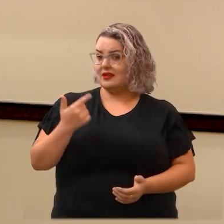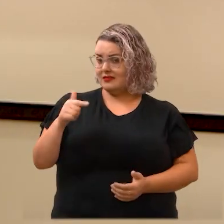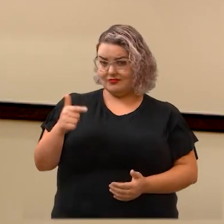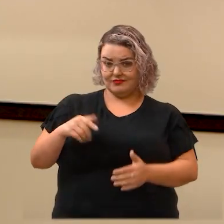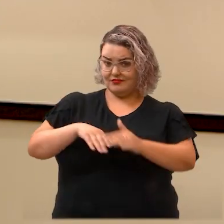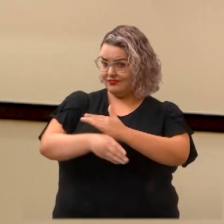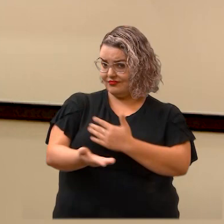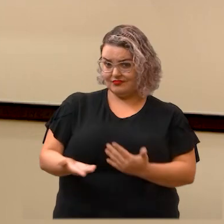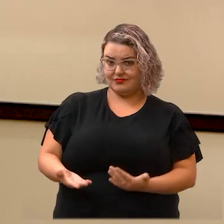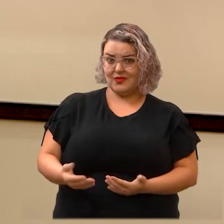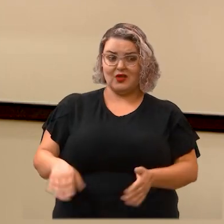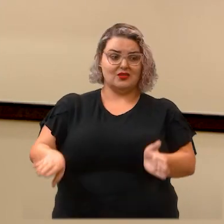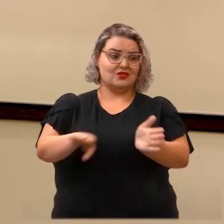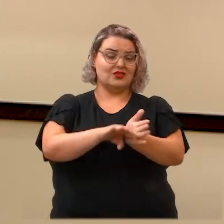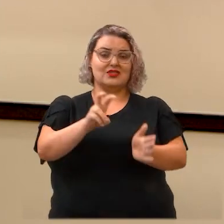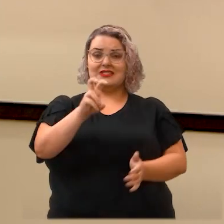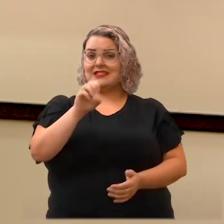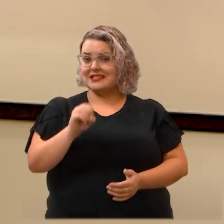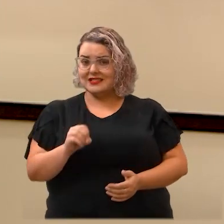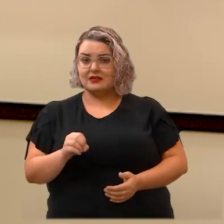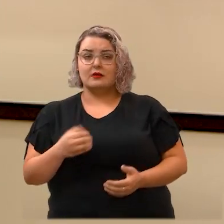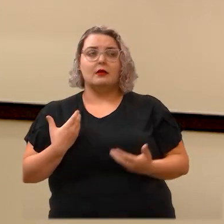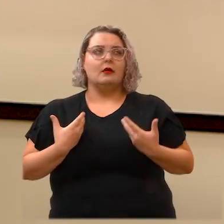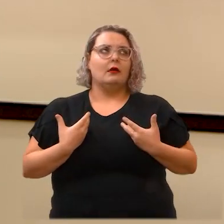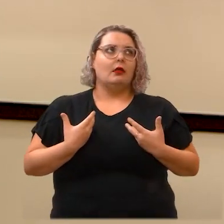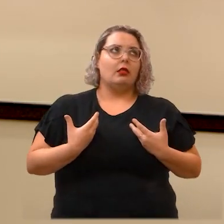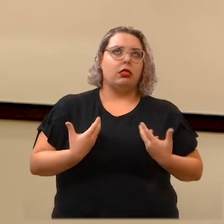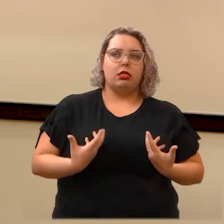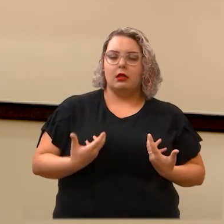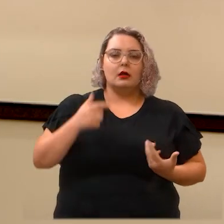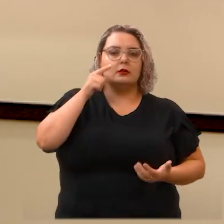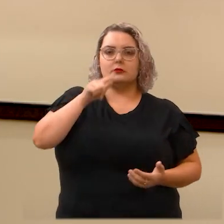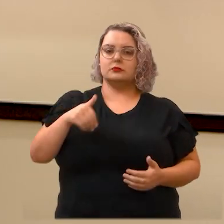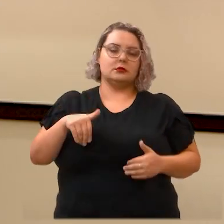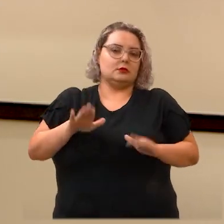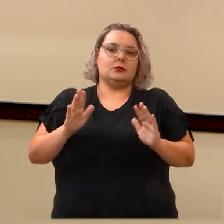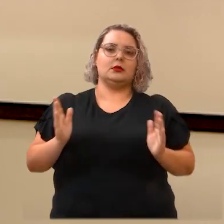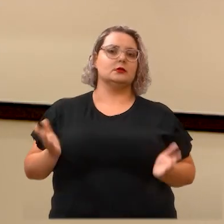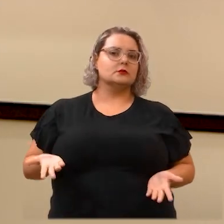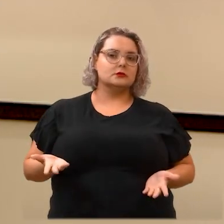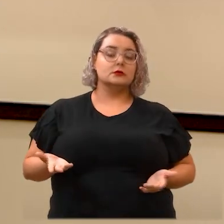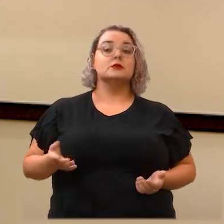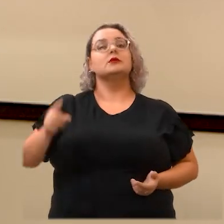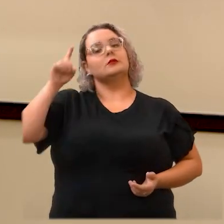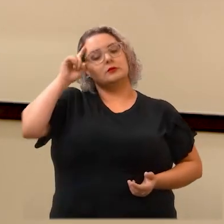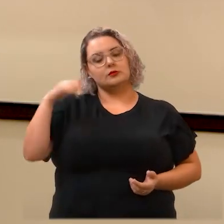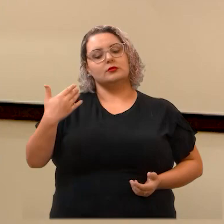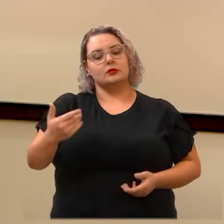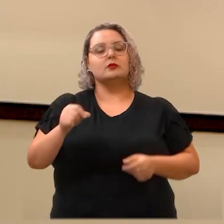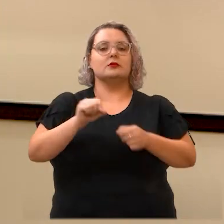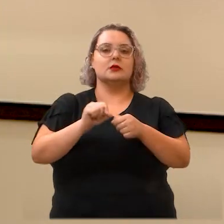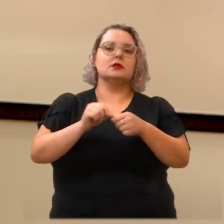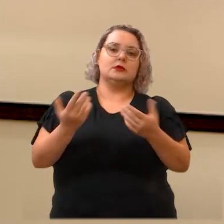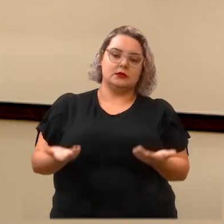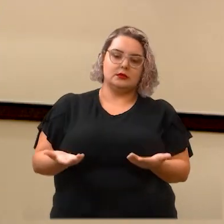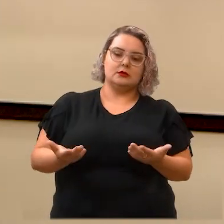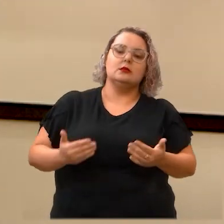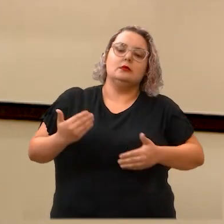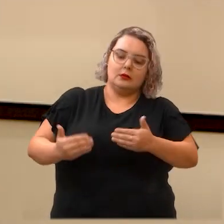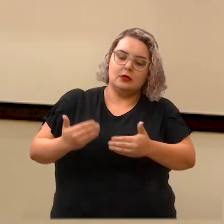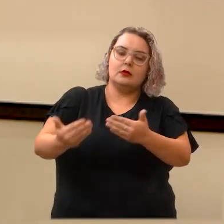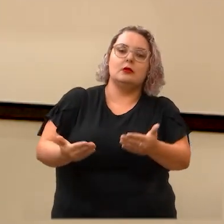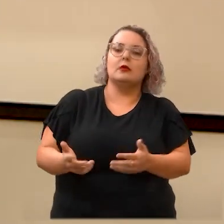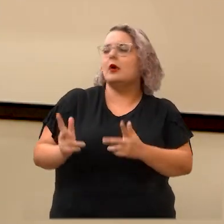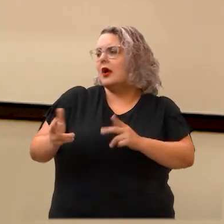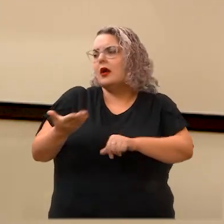quando chegar em 50 ele já está esgotado cansado morto não consegue mais agora se todo dia você tá fazendo aquilo você tá